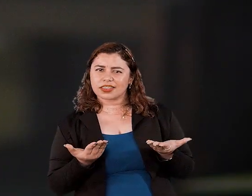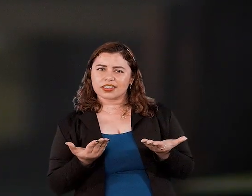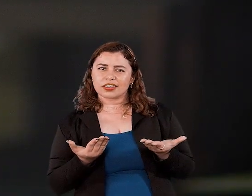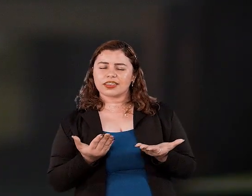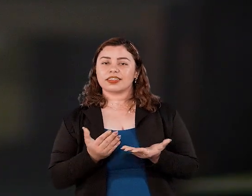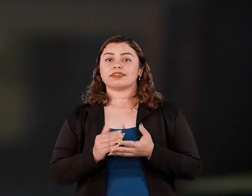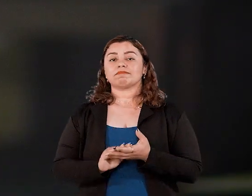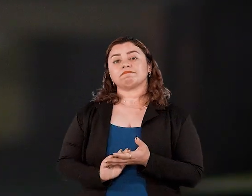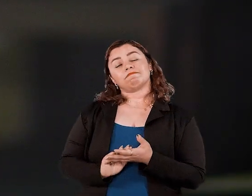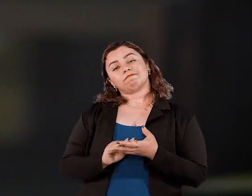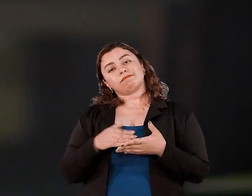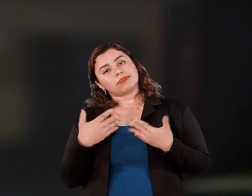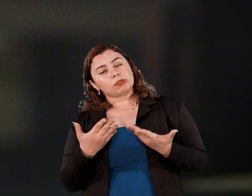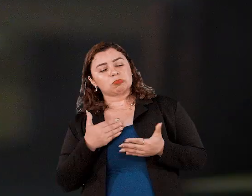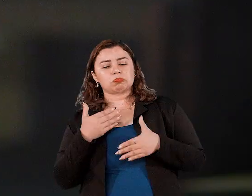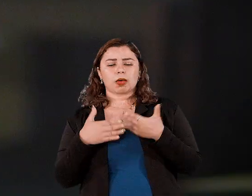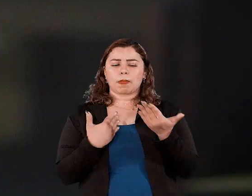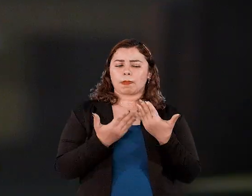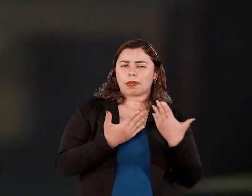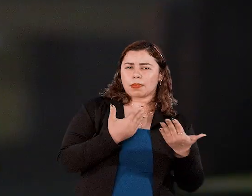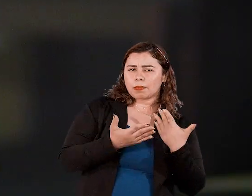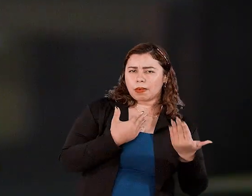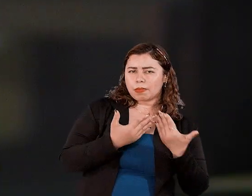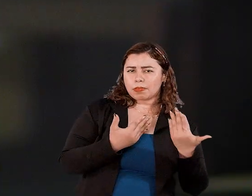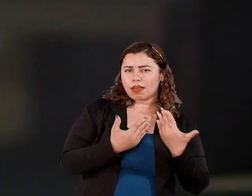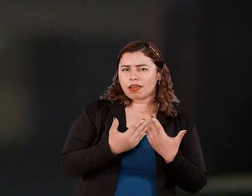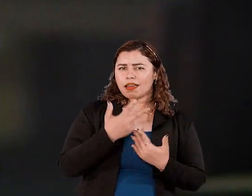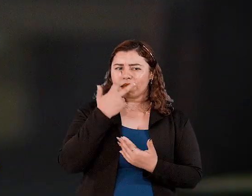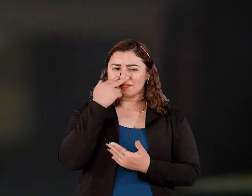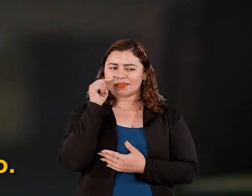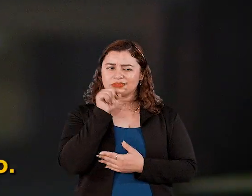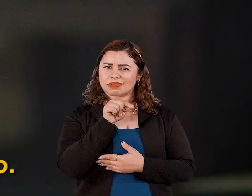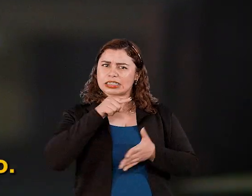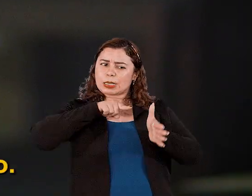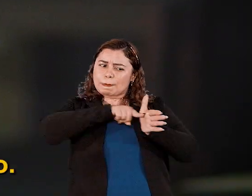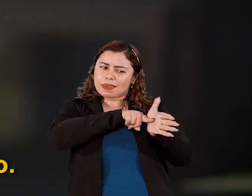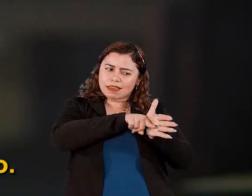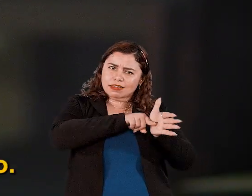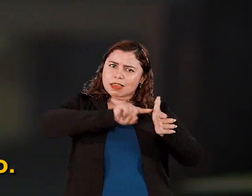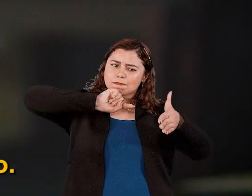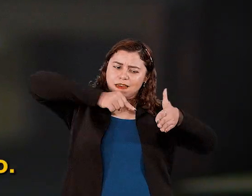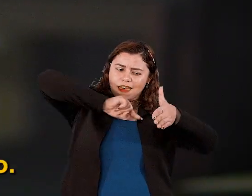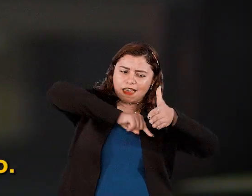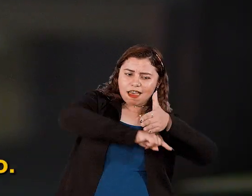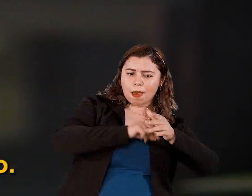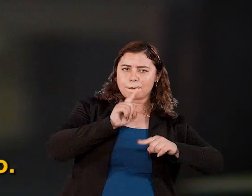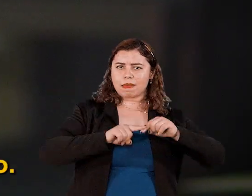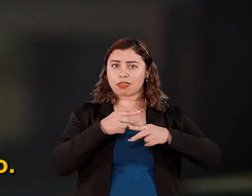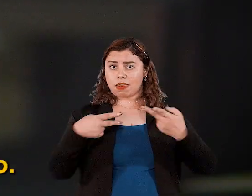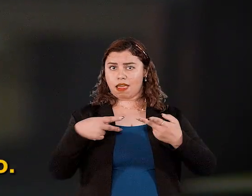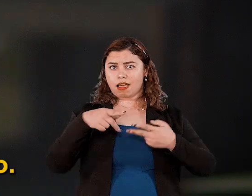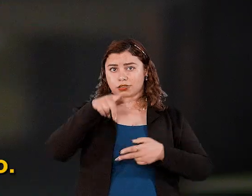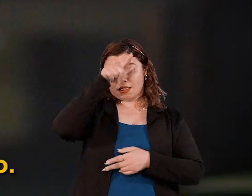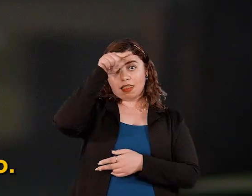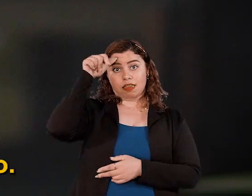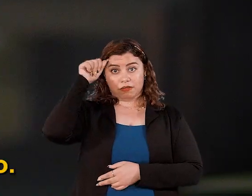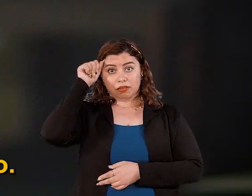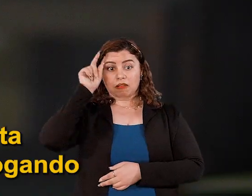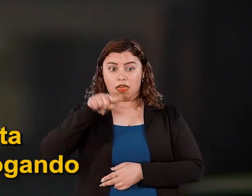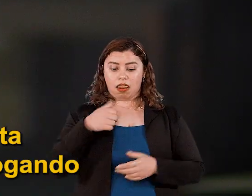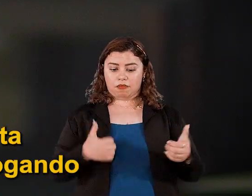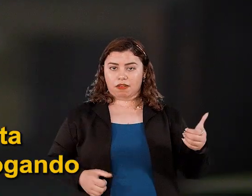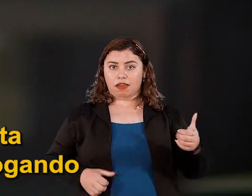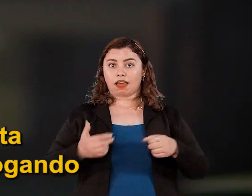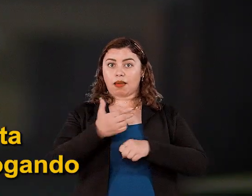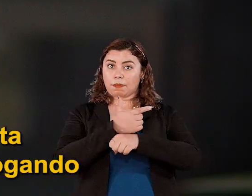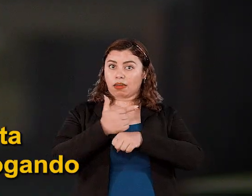pergunta tão direta. Comecei a conversar com ele e ele se revelou um grande pesquisador da obra do Levino.